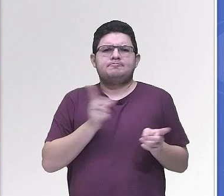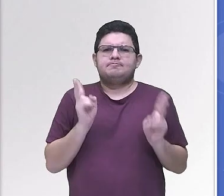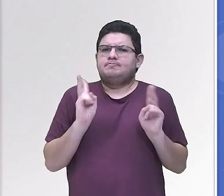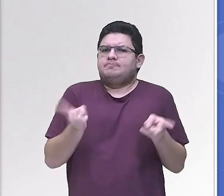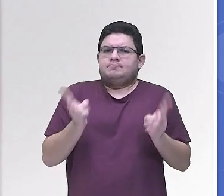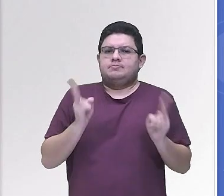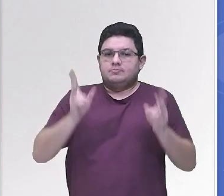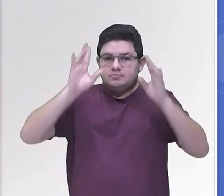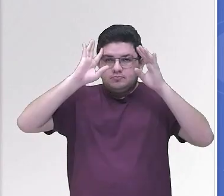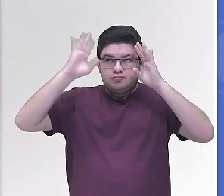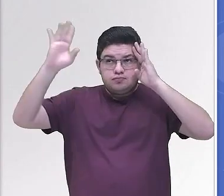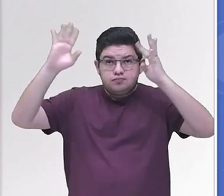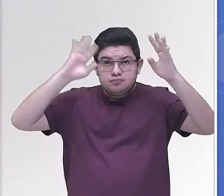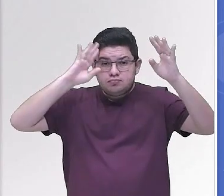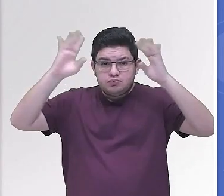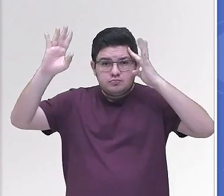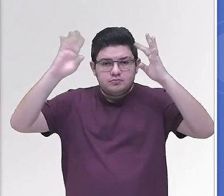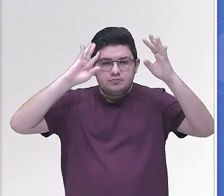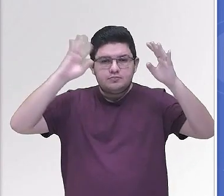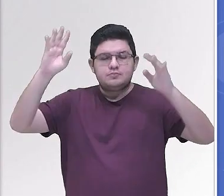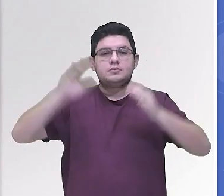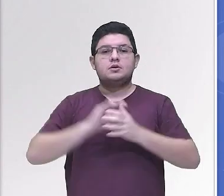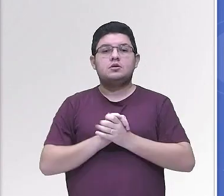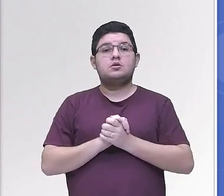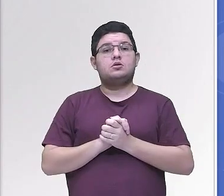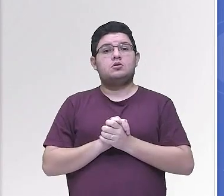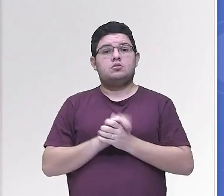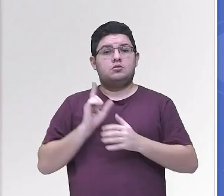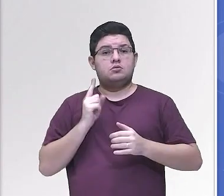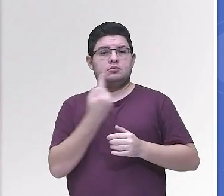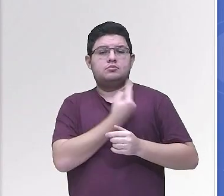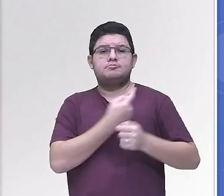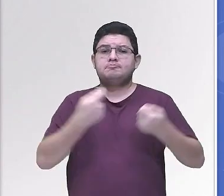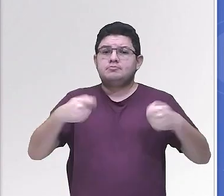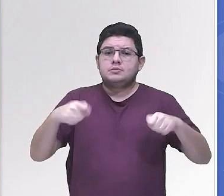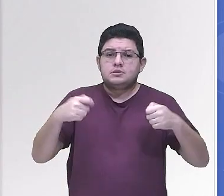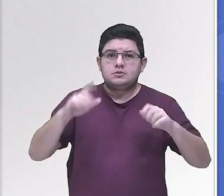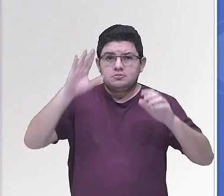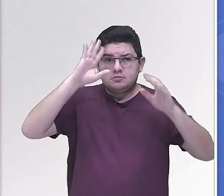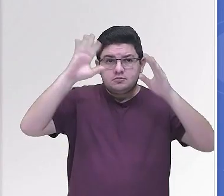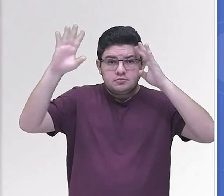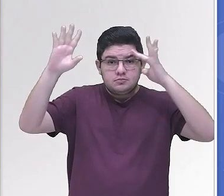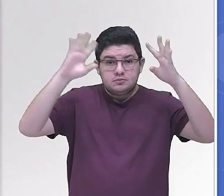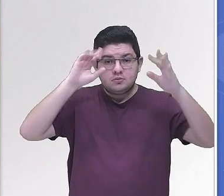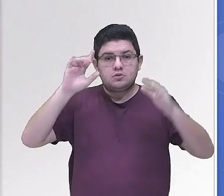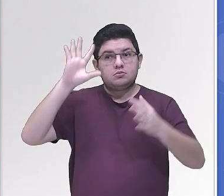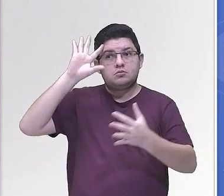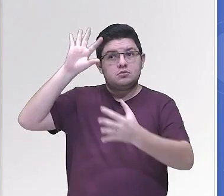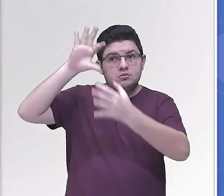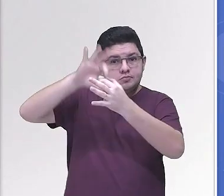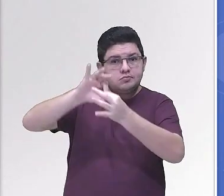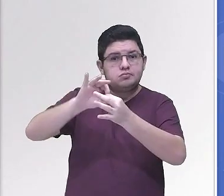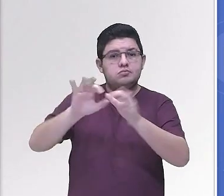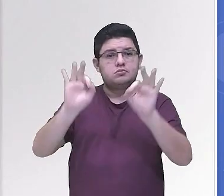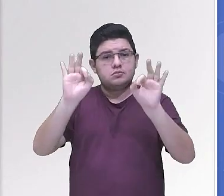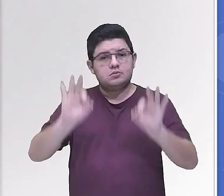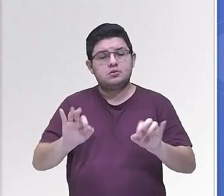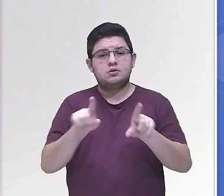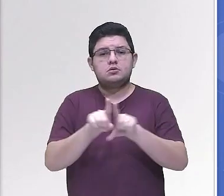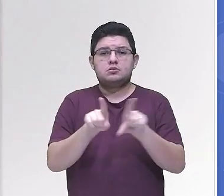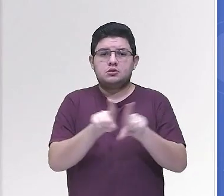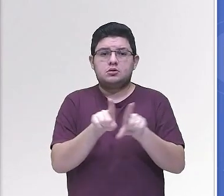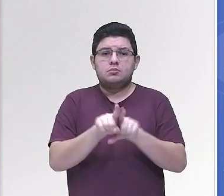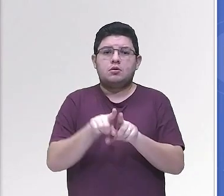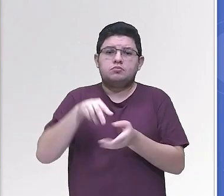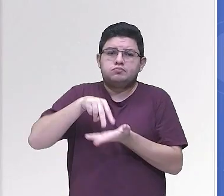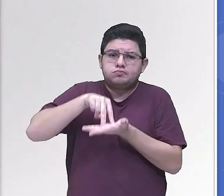nós pensamos, nós temos que aprender a pensar com coerência, aprender a pensar com autoridade. Não é pensar